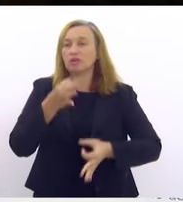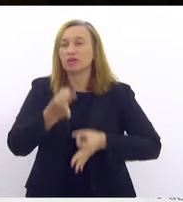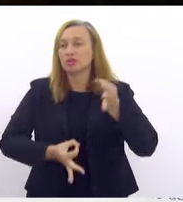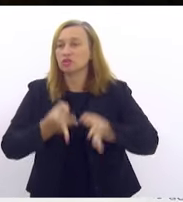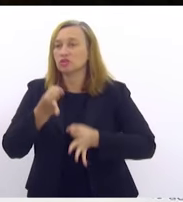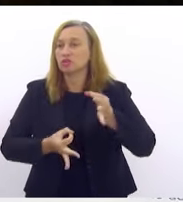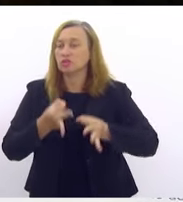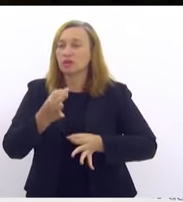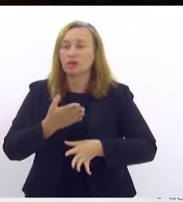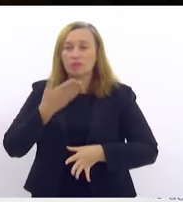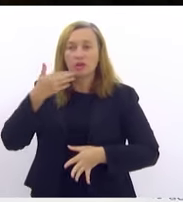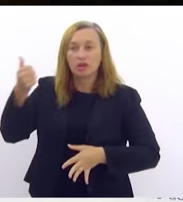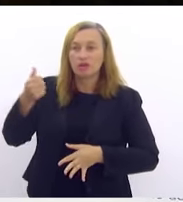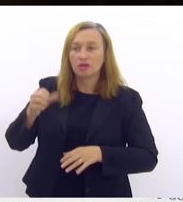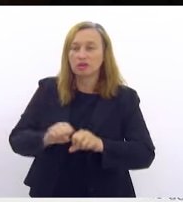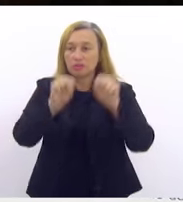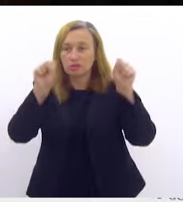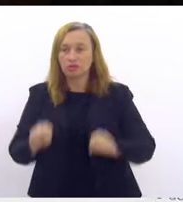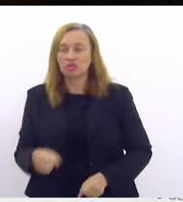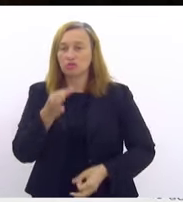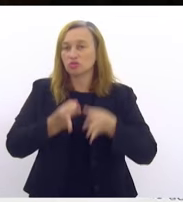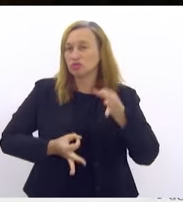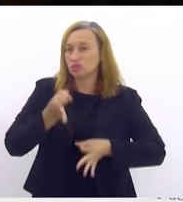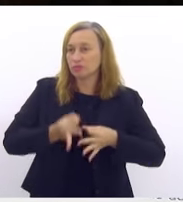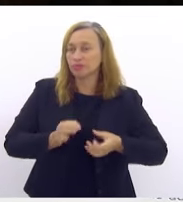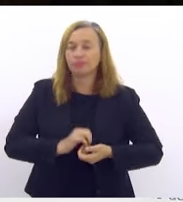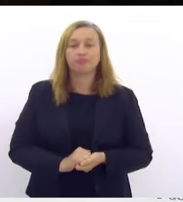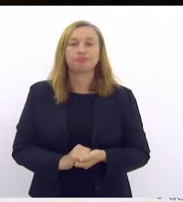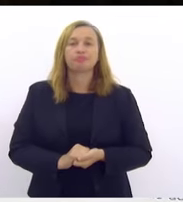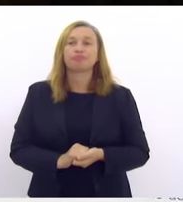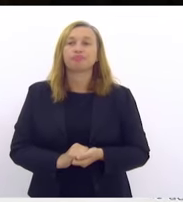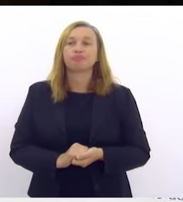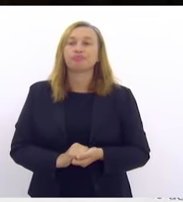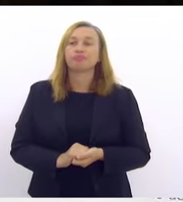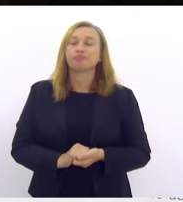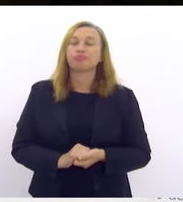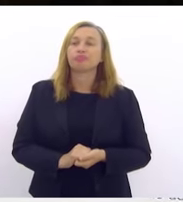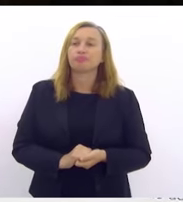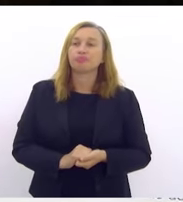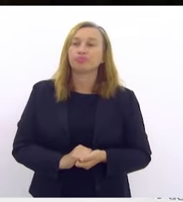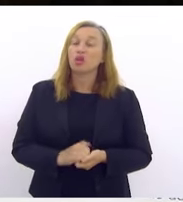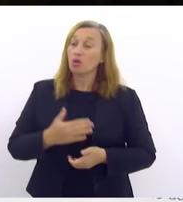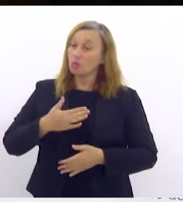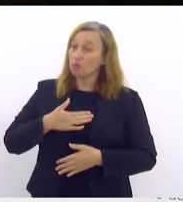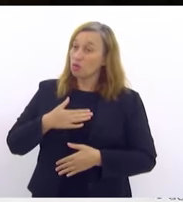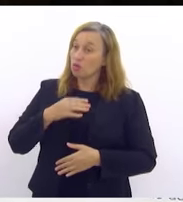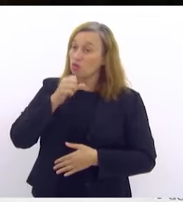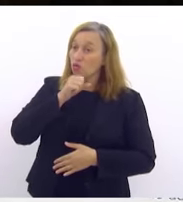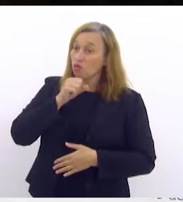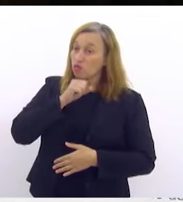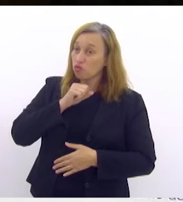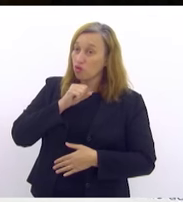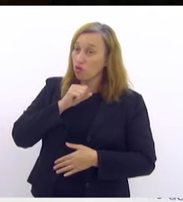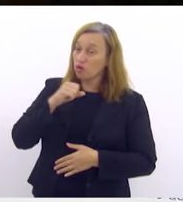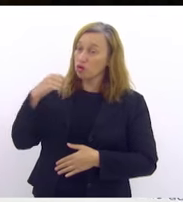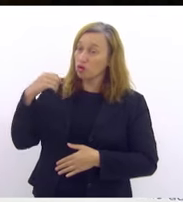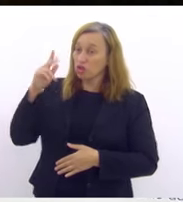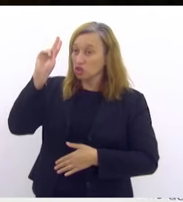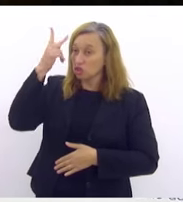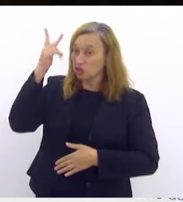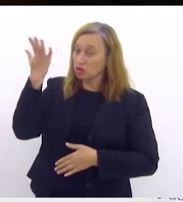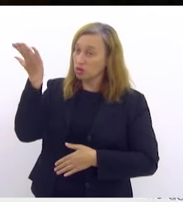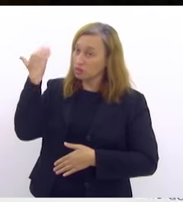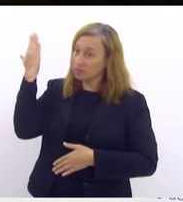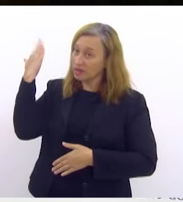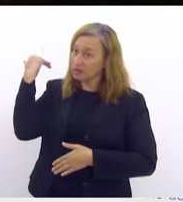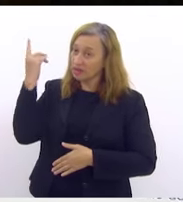aprimoramento do sistema jurídico assim a residência do meu avô não foi apenas um cenário no passado mas um